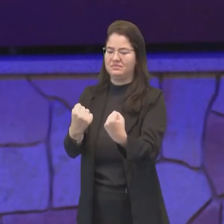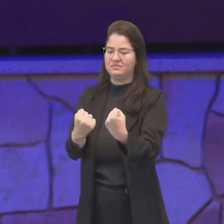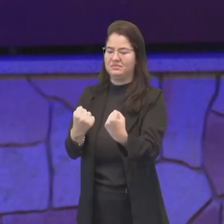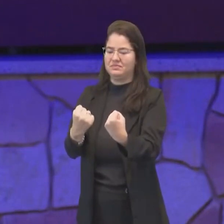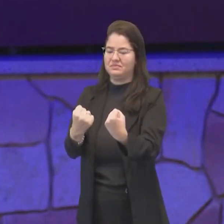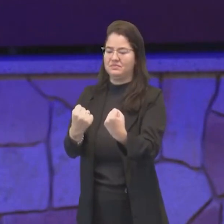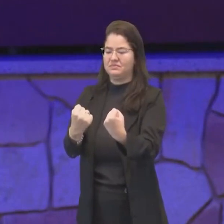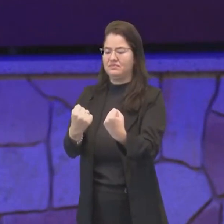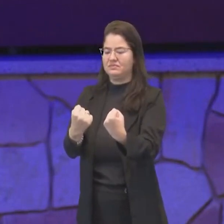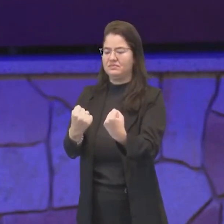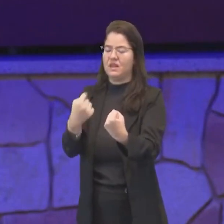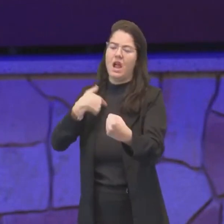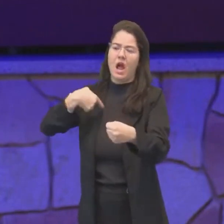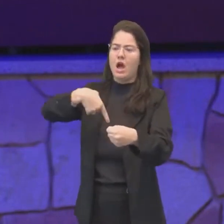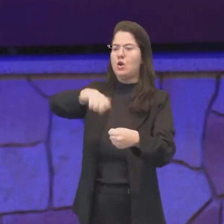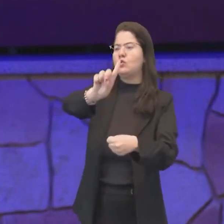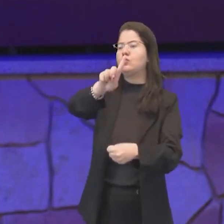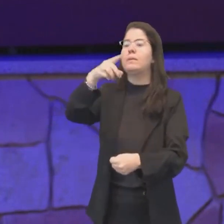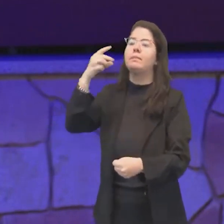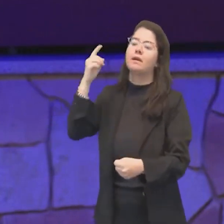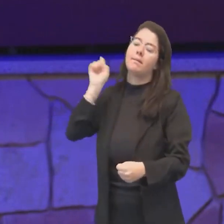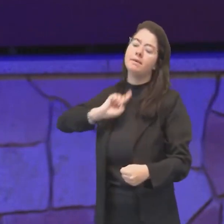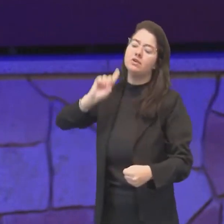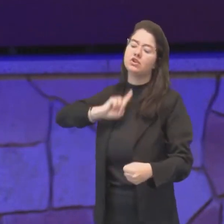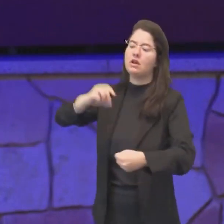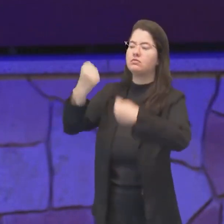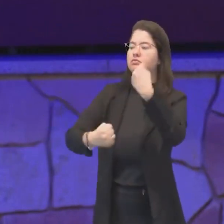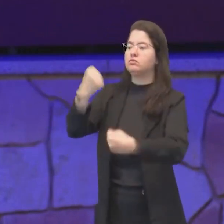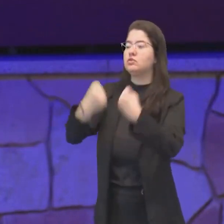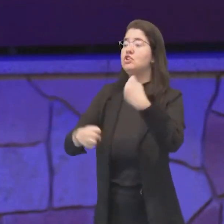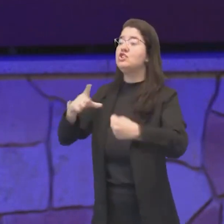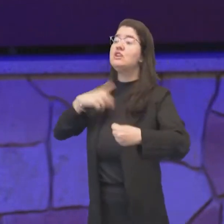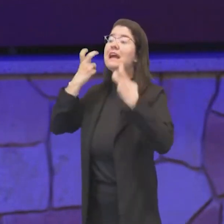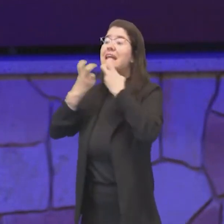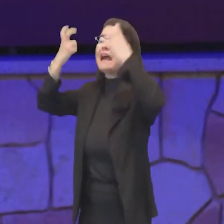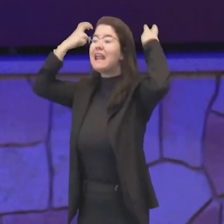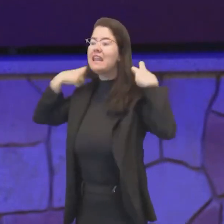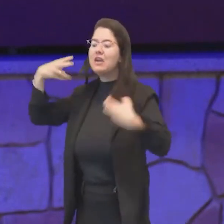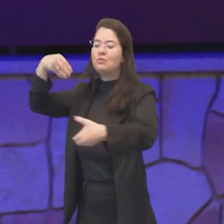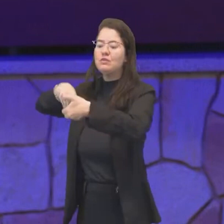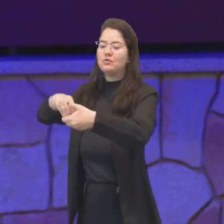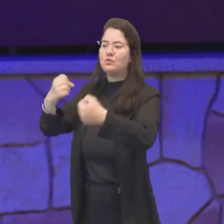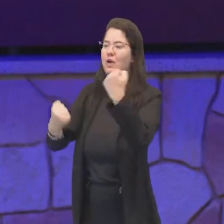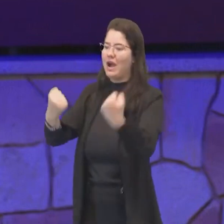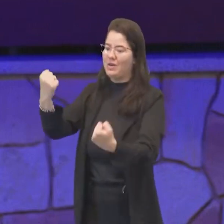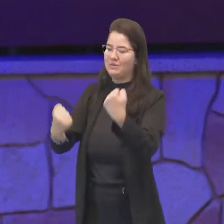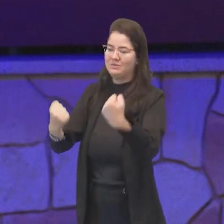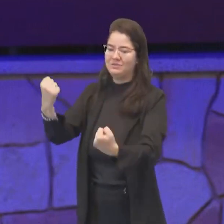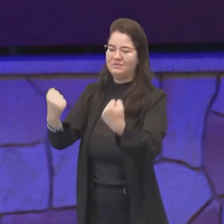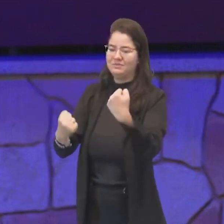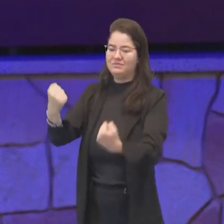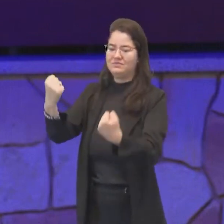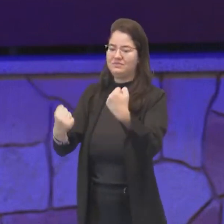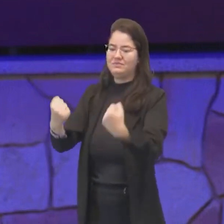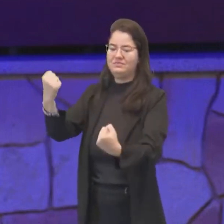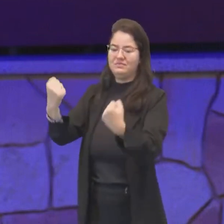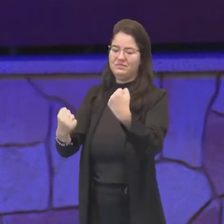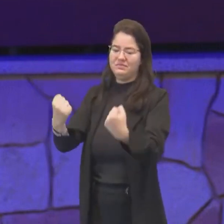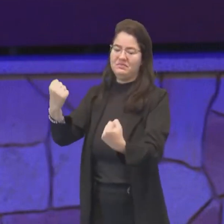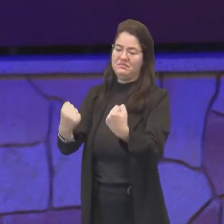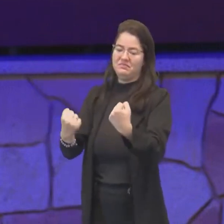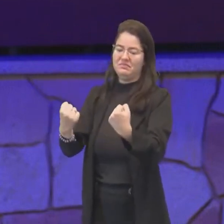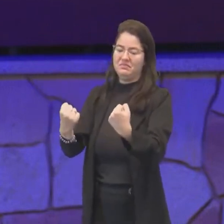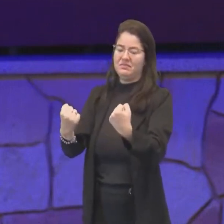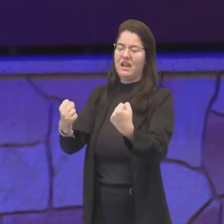tinha lá no interior de Minas Gerais. E o animal estava dando algum tipo de trabalho lá. Eu coloquei uma música clássica, acredite se quiser,